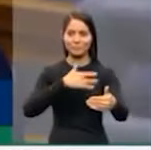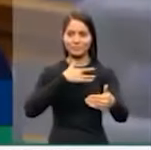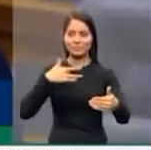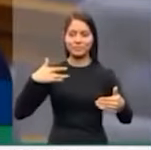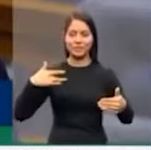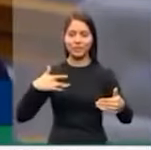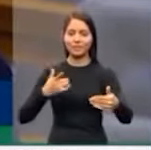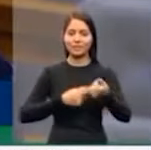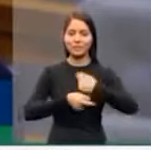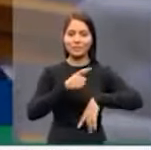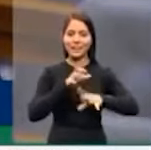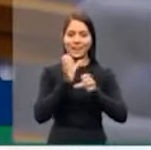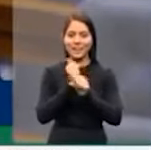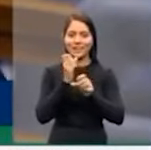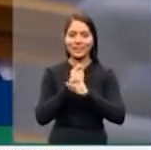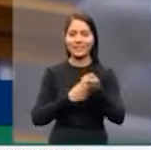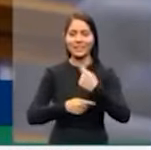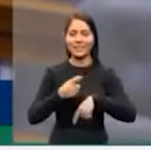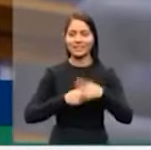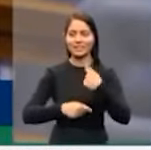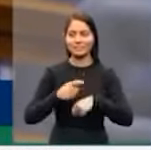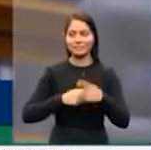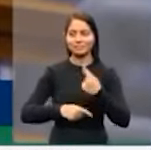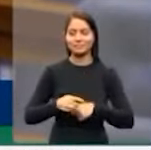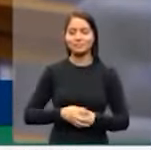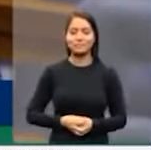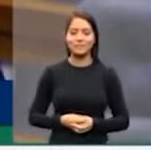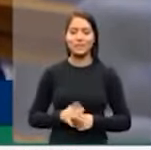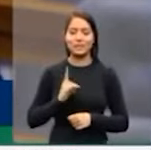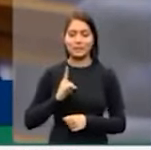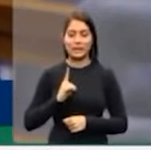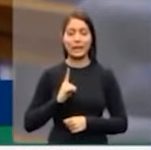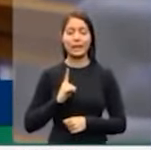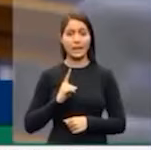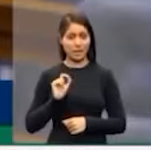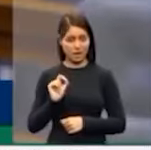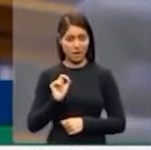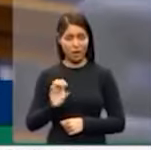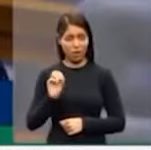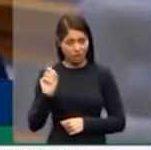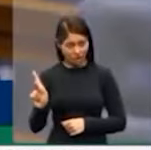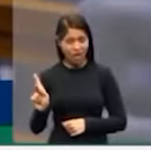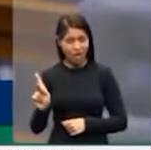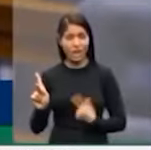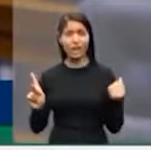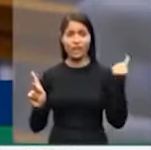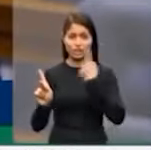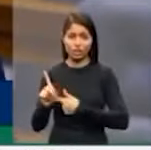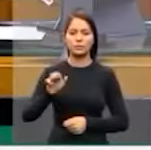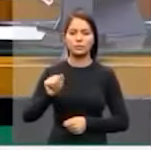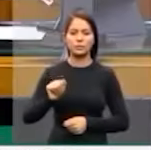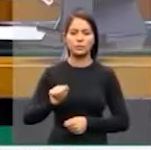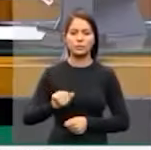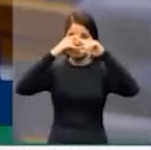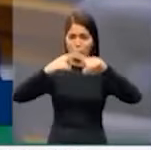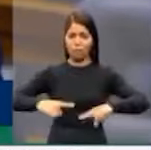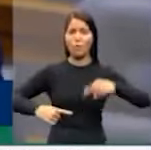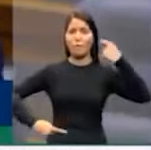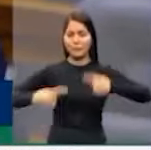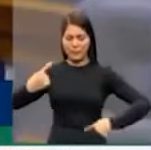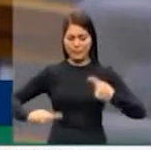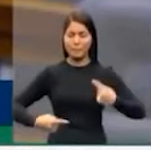o ministério da economia o repetir de um sinal ok temos que dividir disputa política